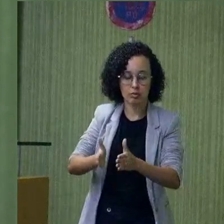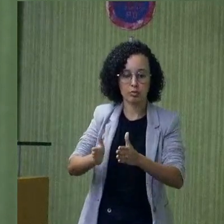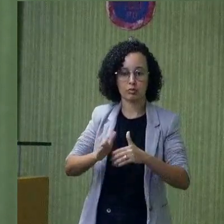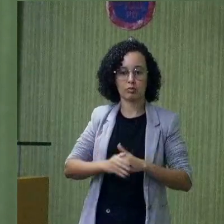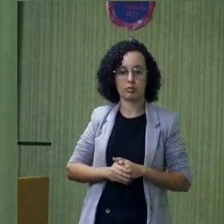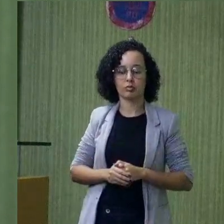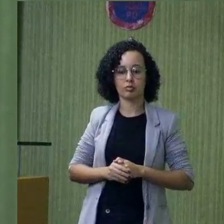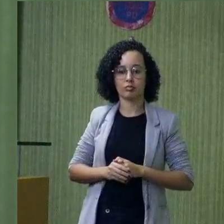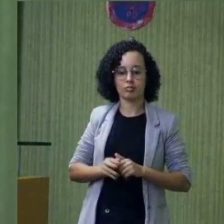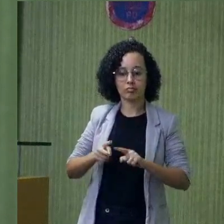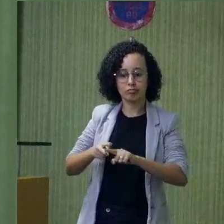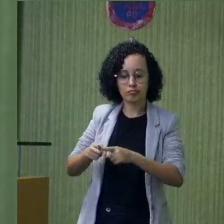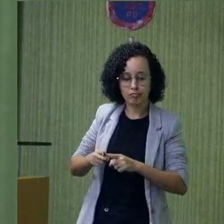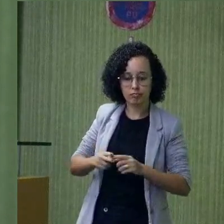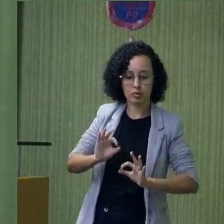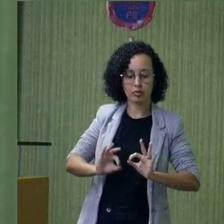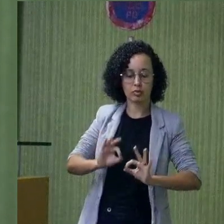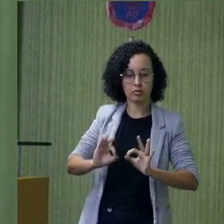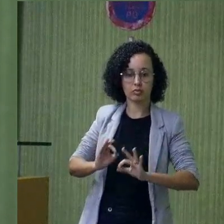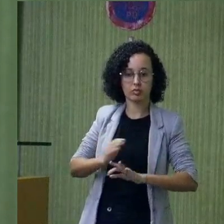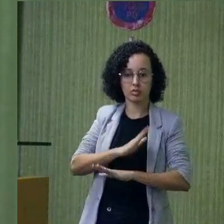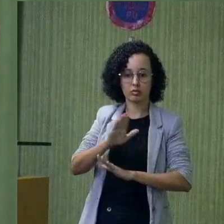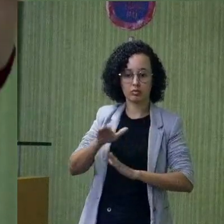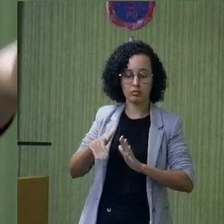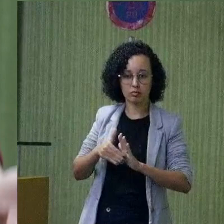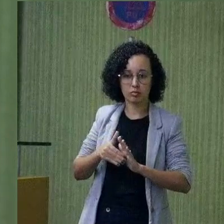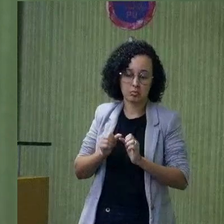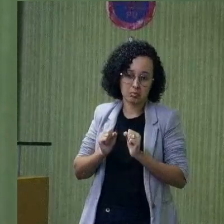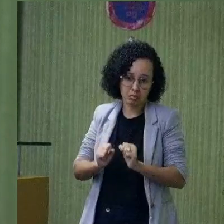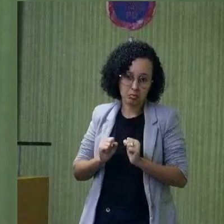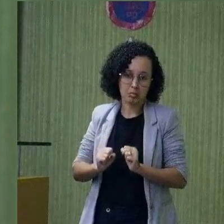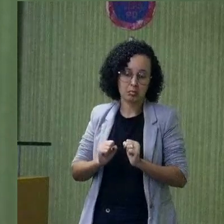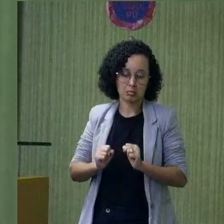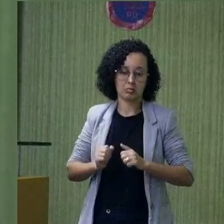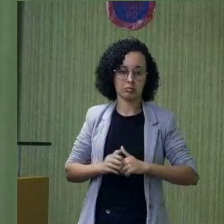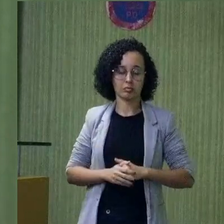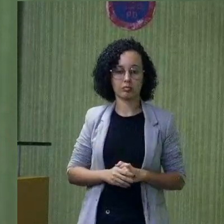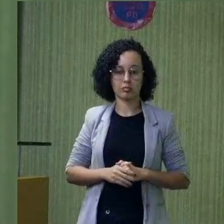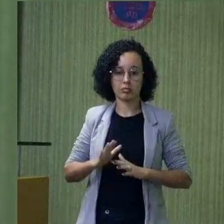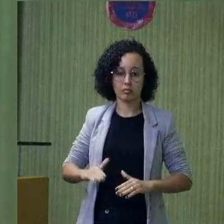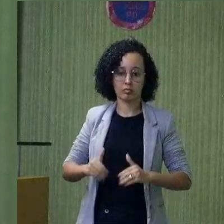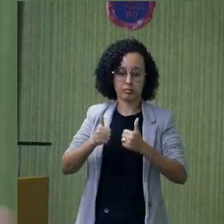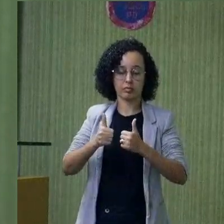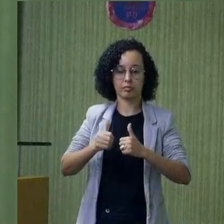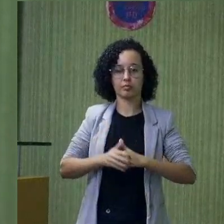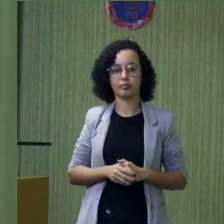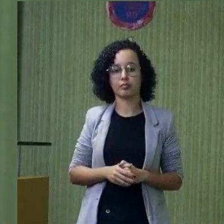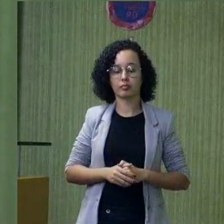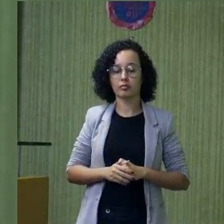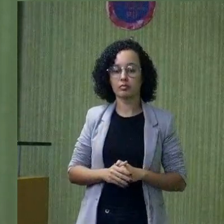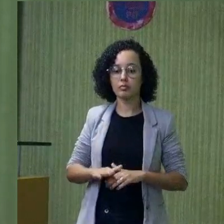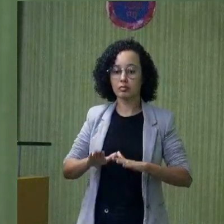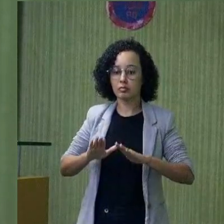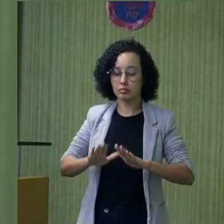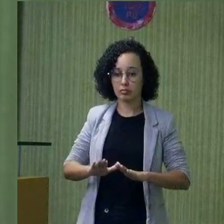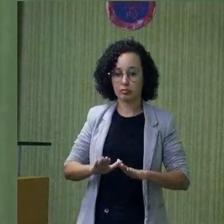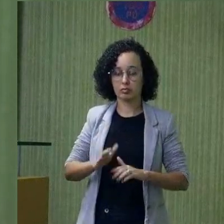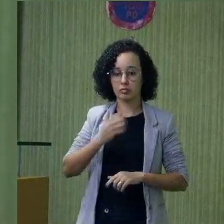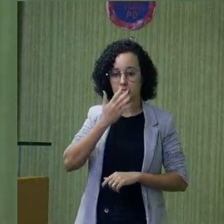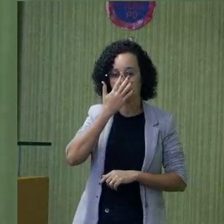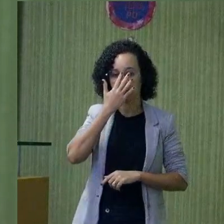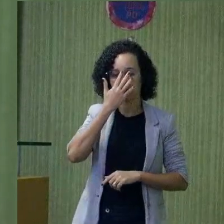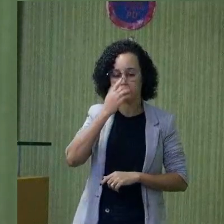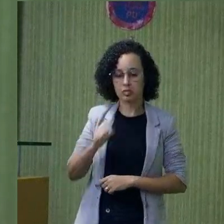acesso porque estava tudo embaixo da água Então essas questões deveriam ter sido melhoradas mas